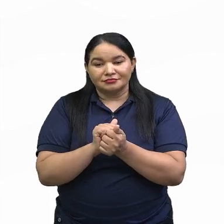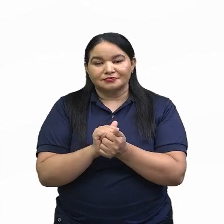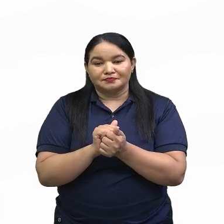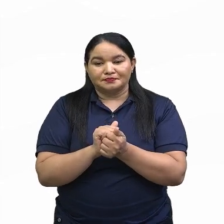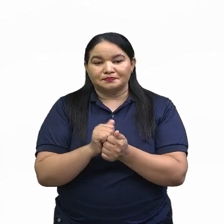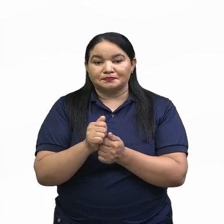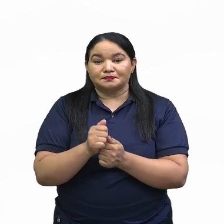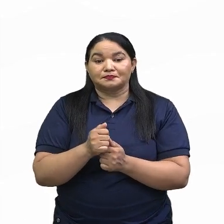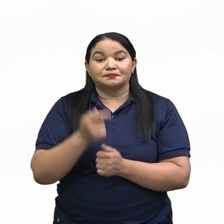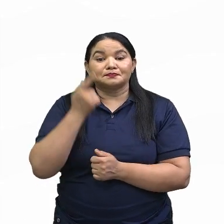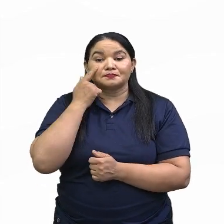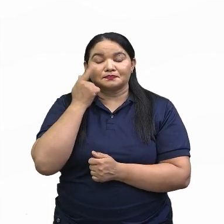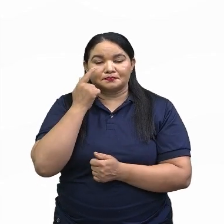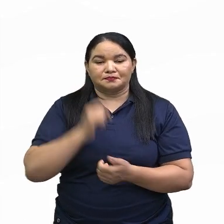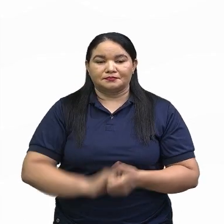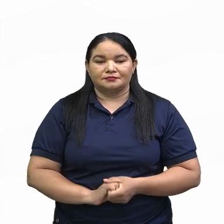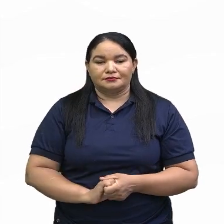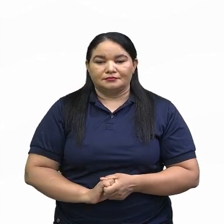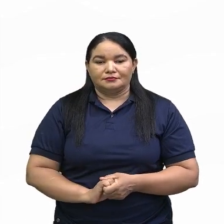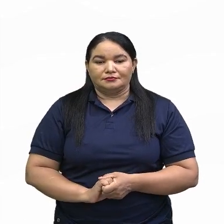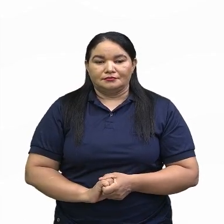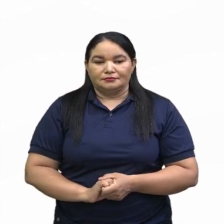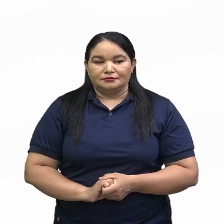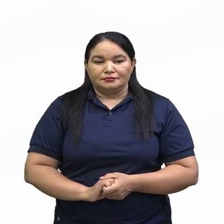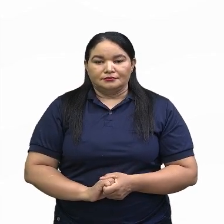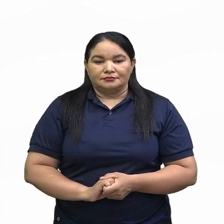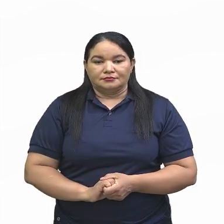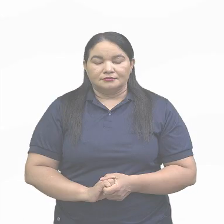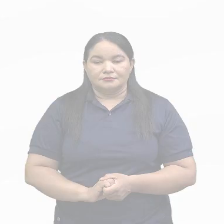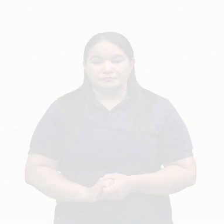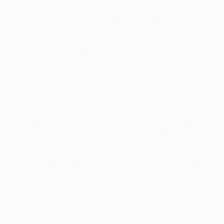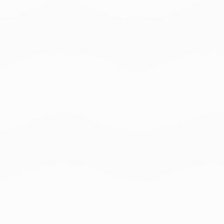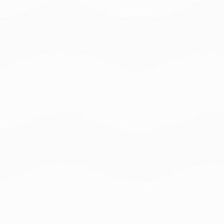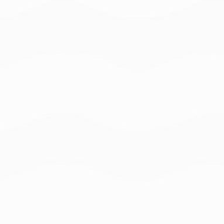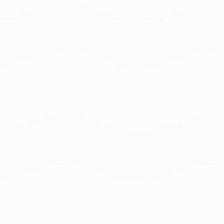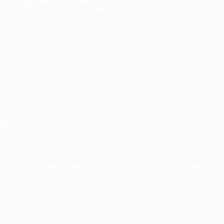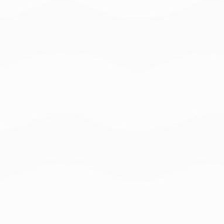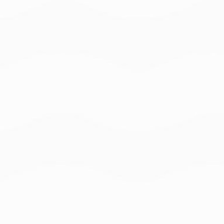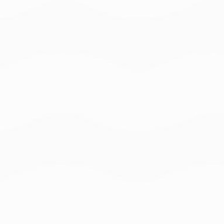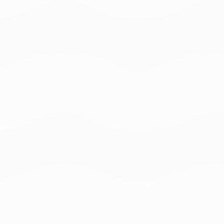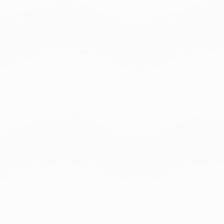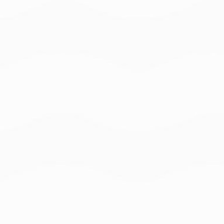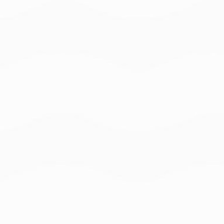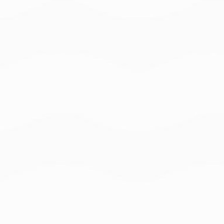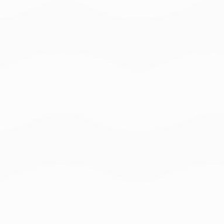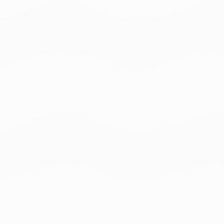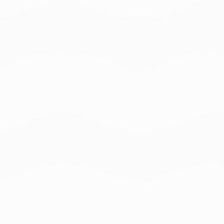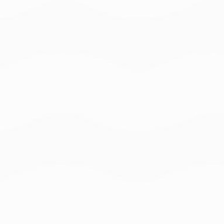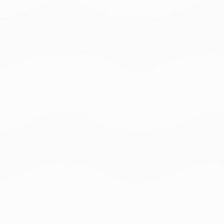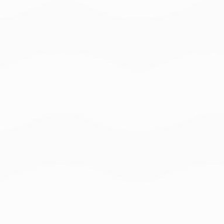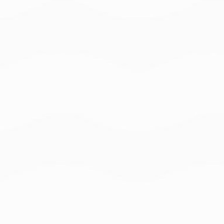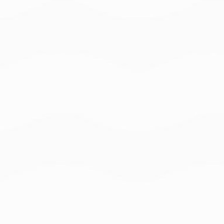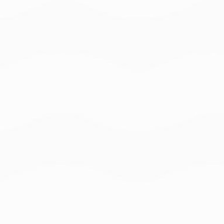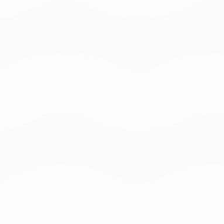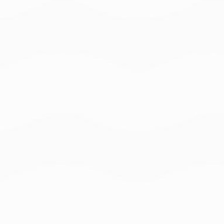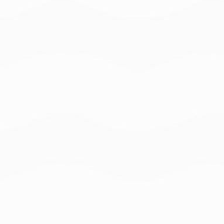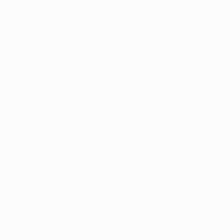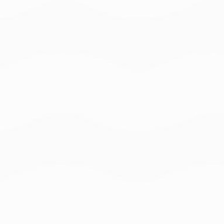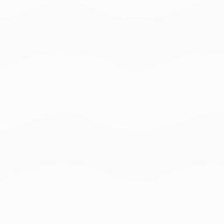olha só o símbolo do gerador, pessoal. O gerador são dispositivos que